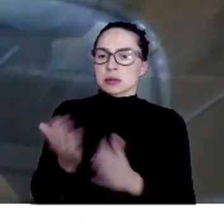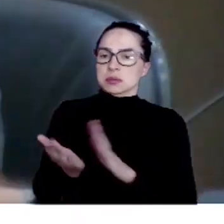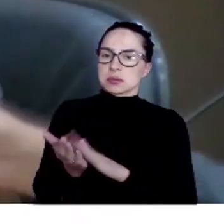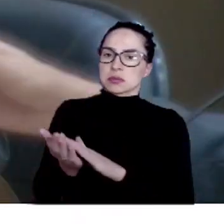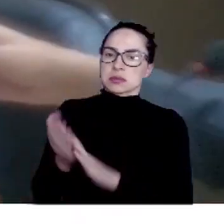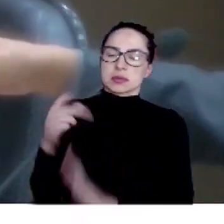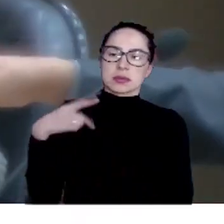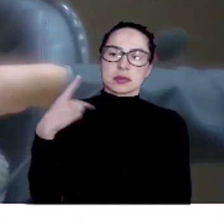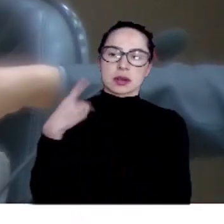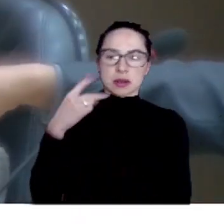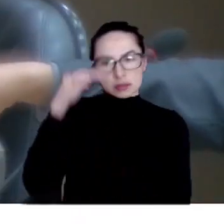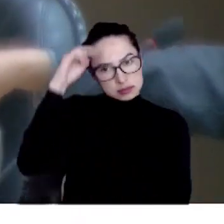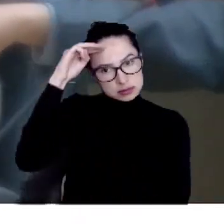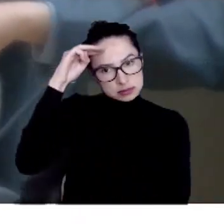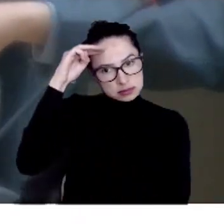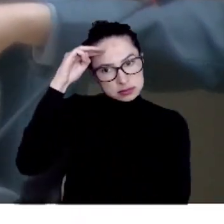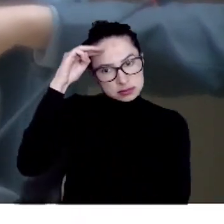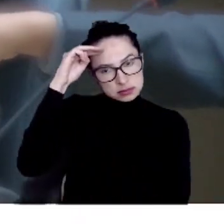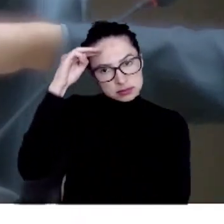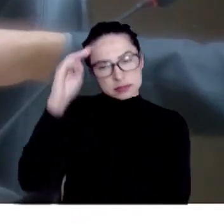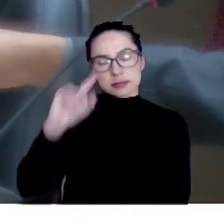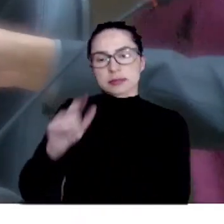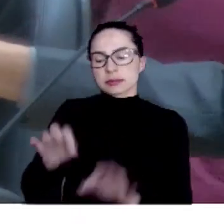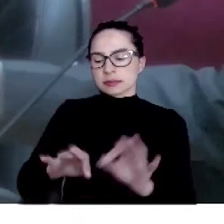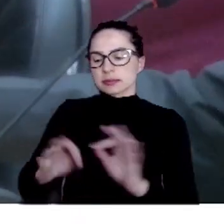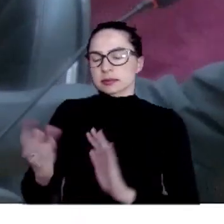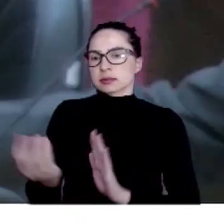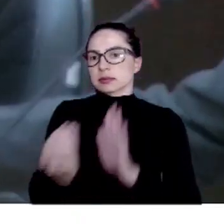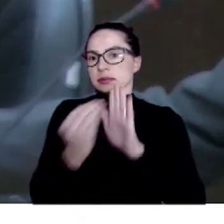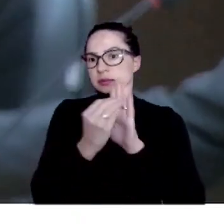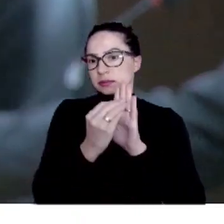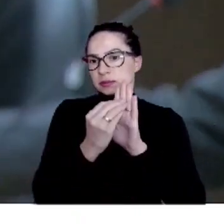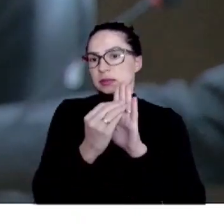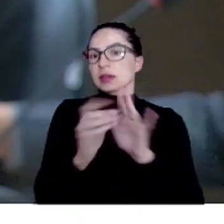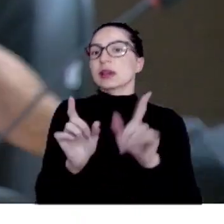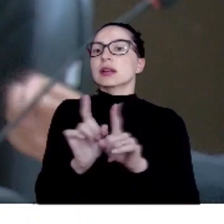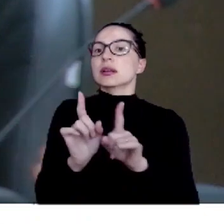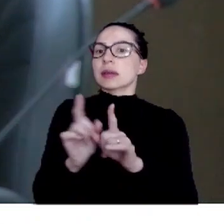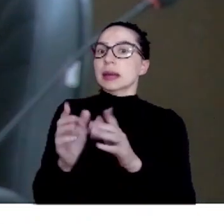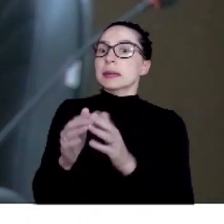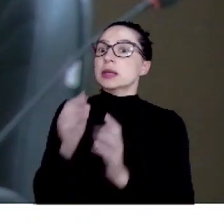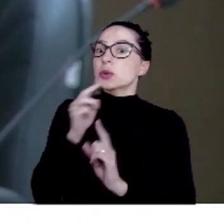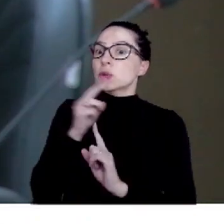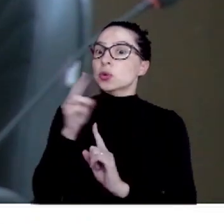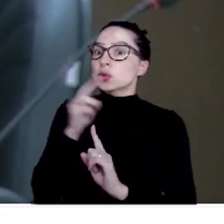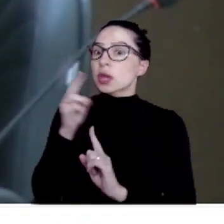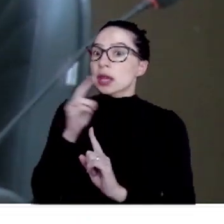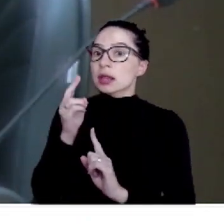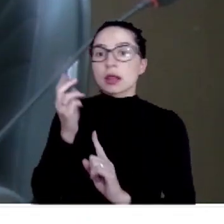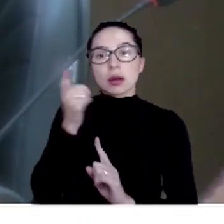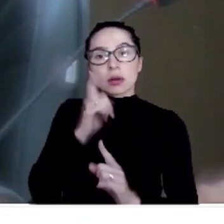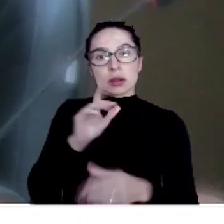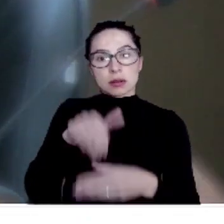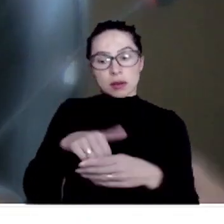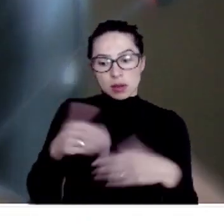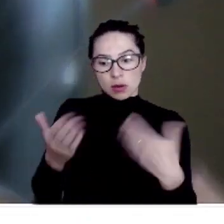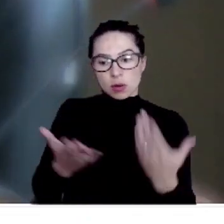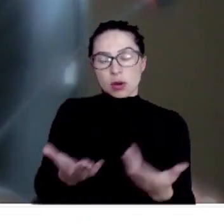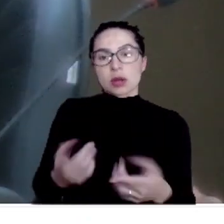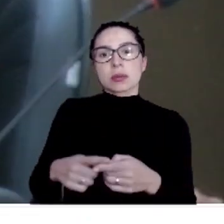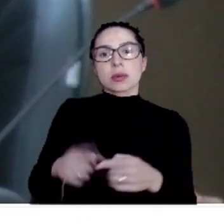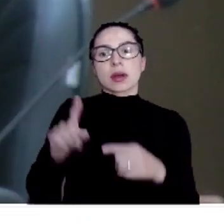Tide pela moção e também por pedir urgência para a gente votar ainda hoje, porque é um tema que